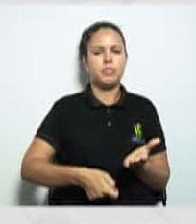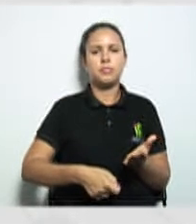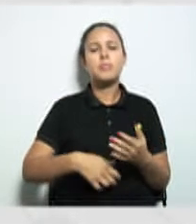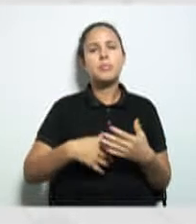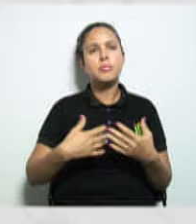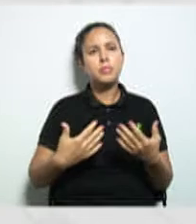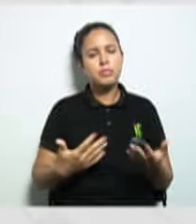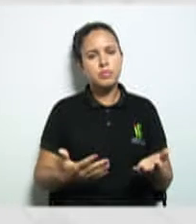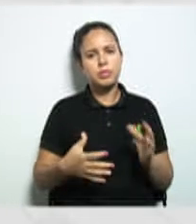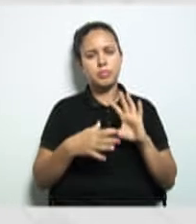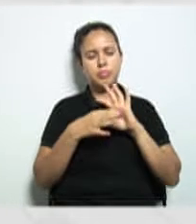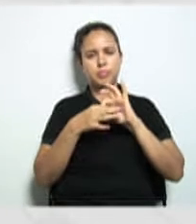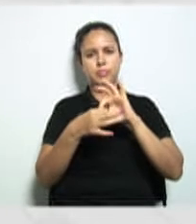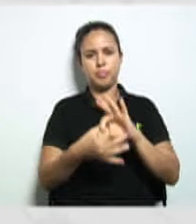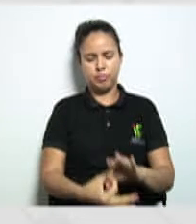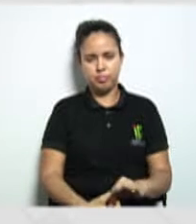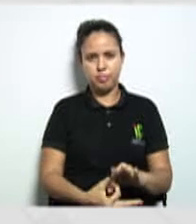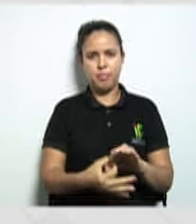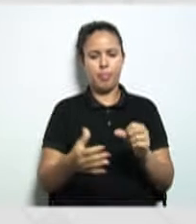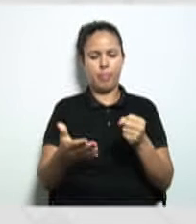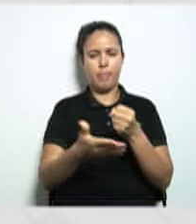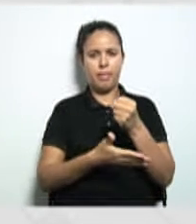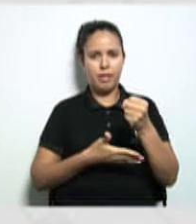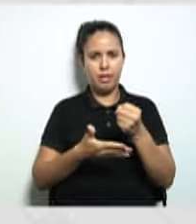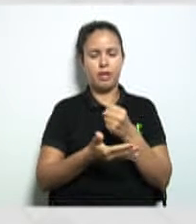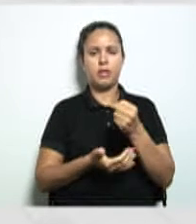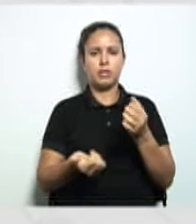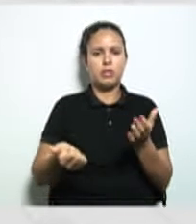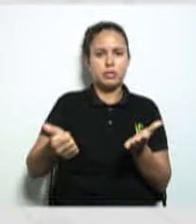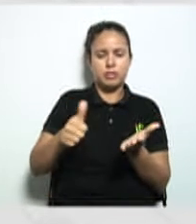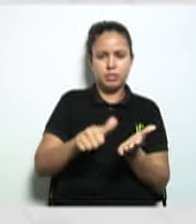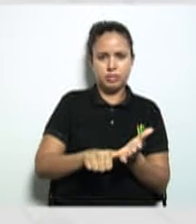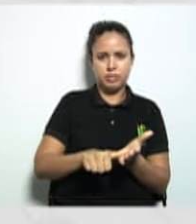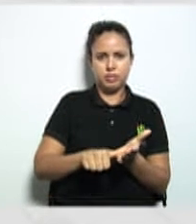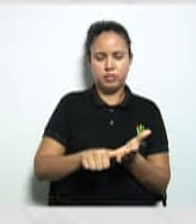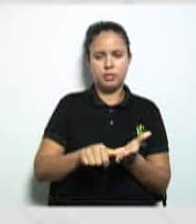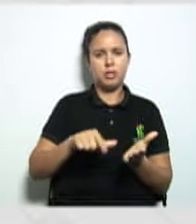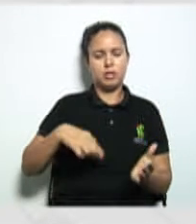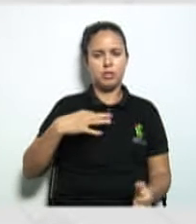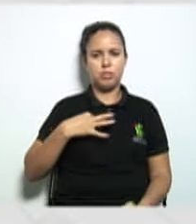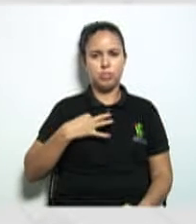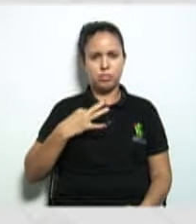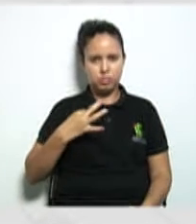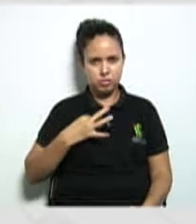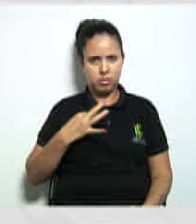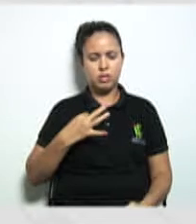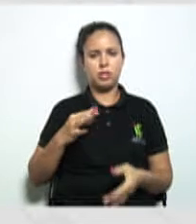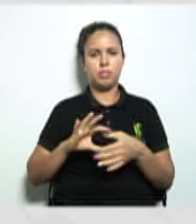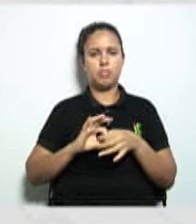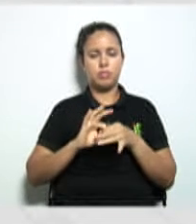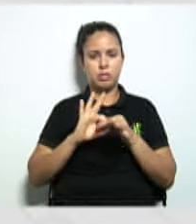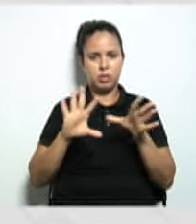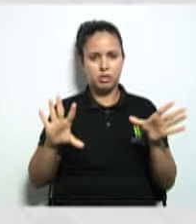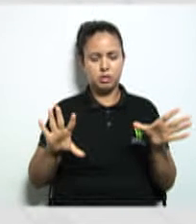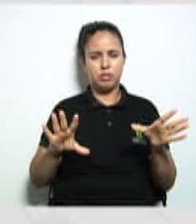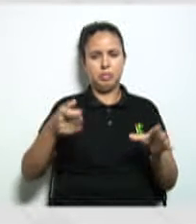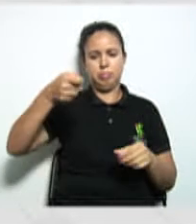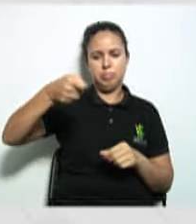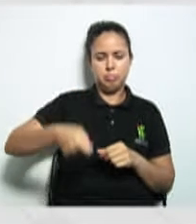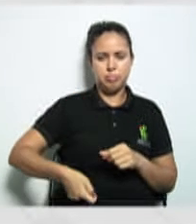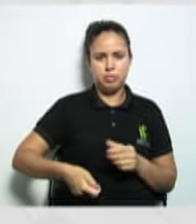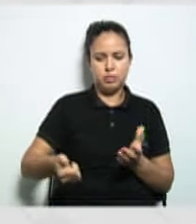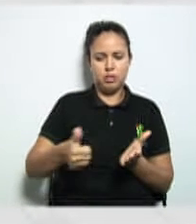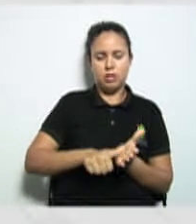relação com o princípio da adesão voluntária e livre, porque ninguém é